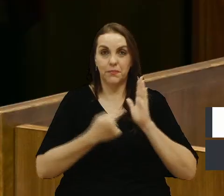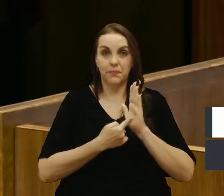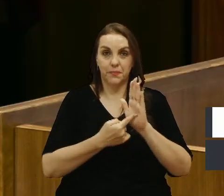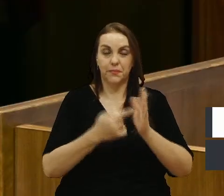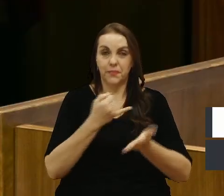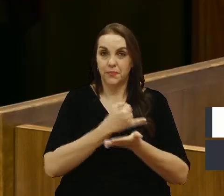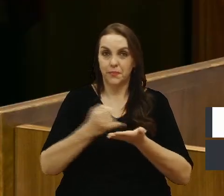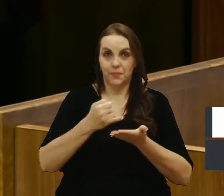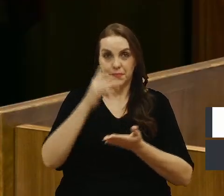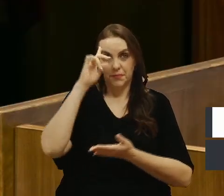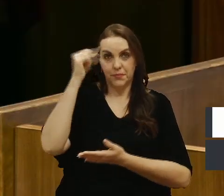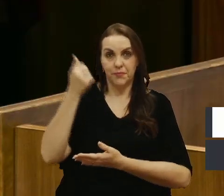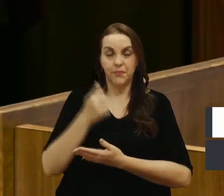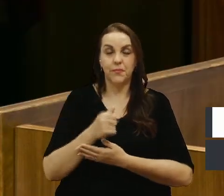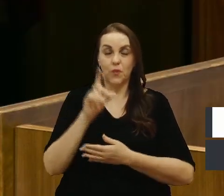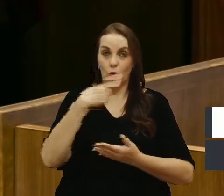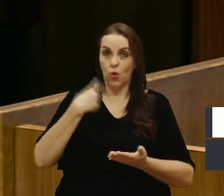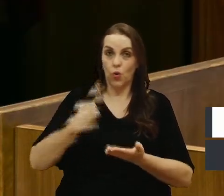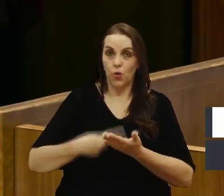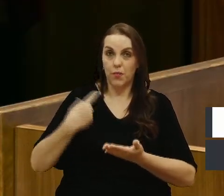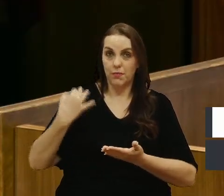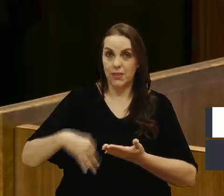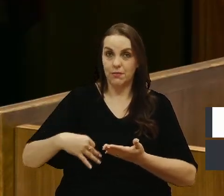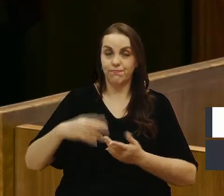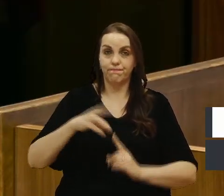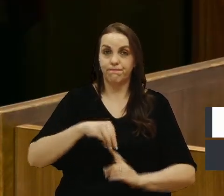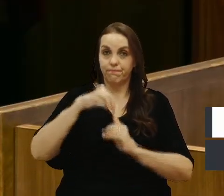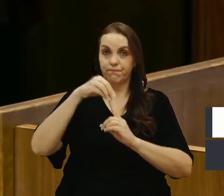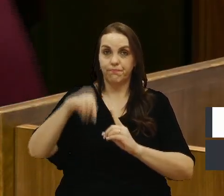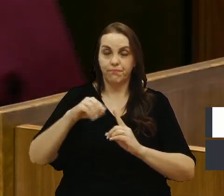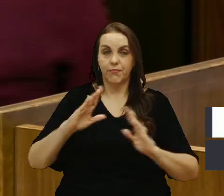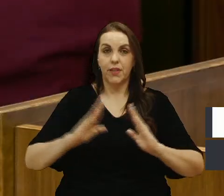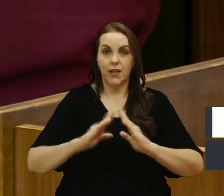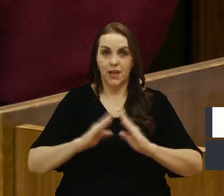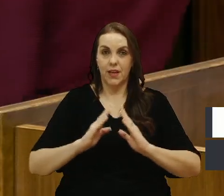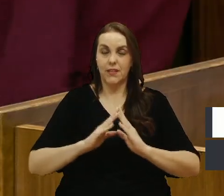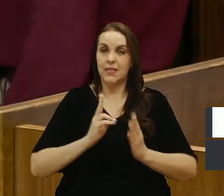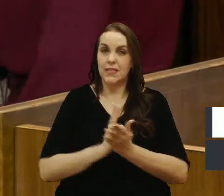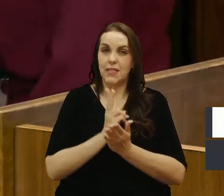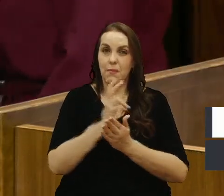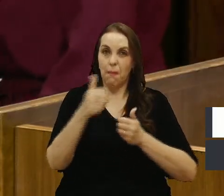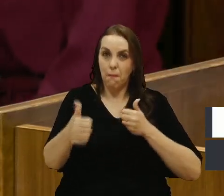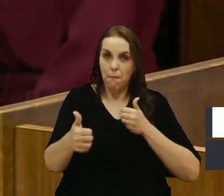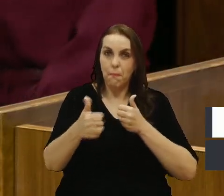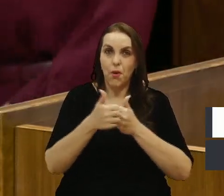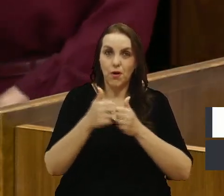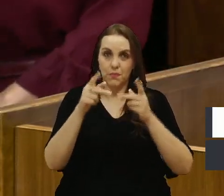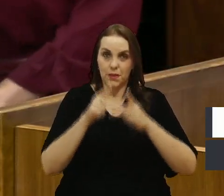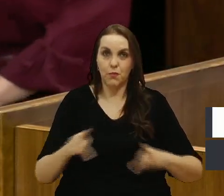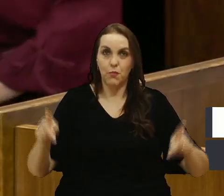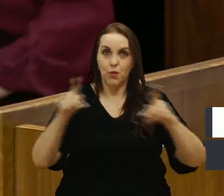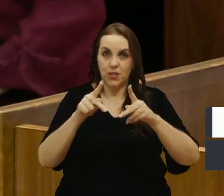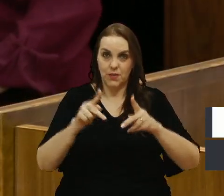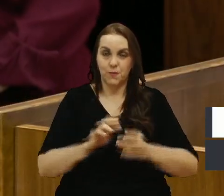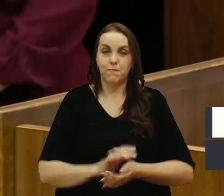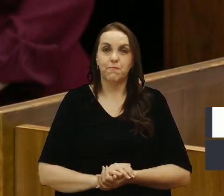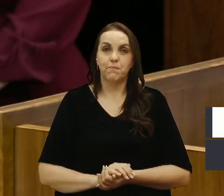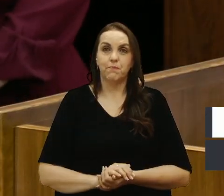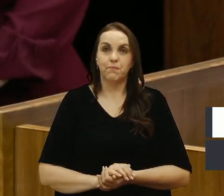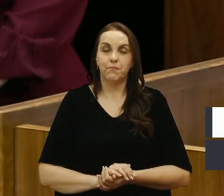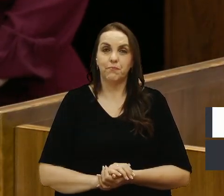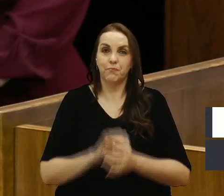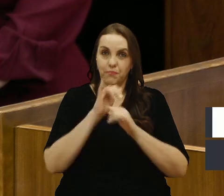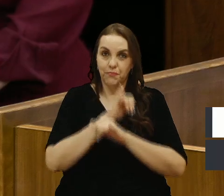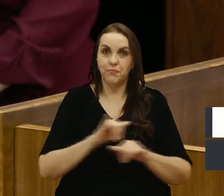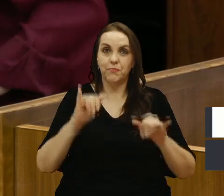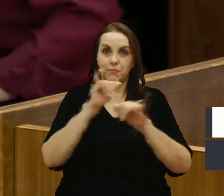iniciativa que reforça um compromisso fundamental desta casa, o de estar cada vez mais próxima da nossa população. A